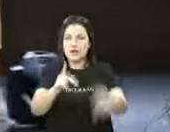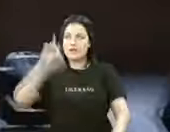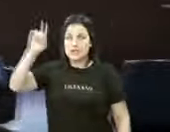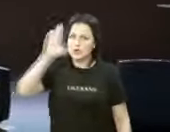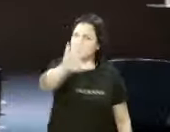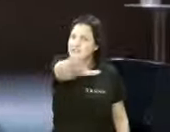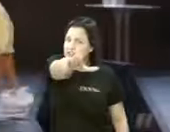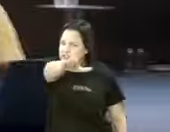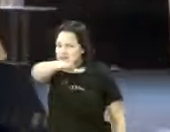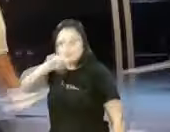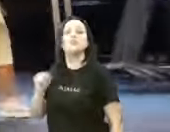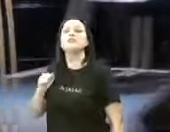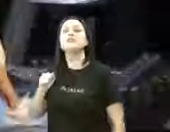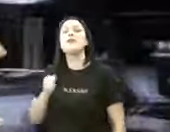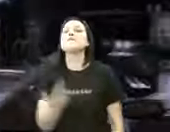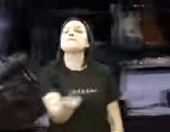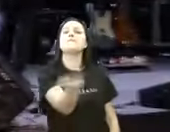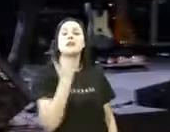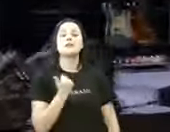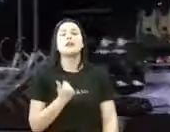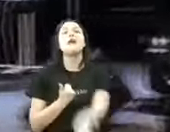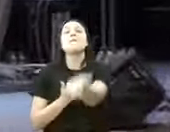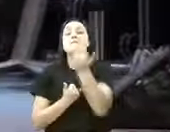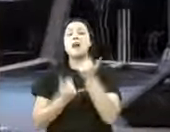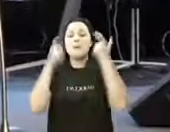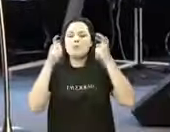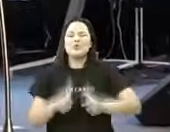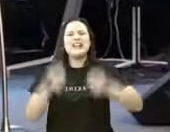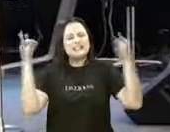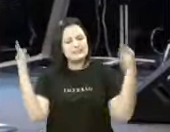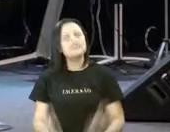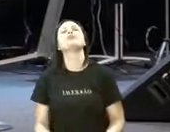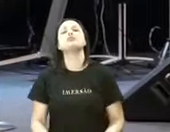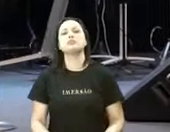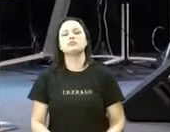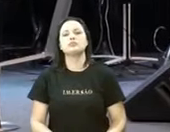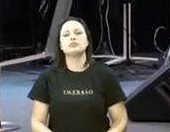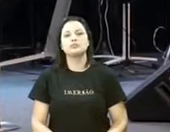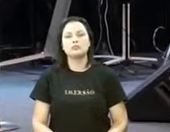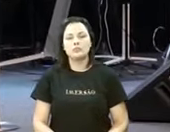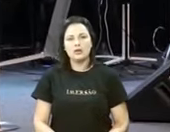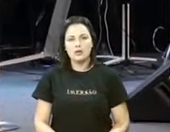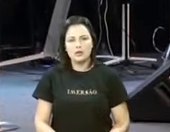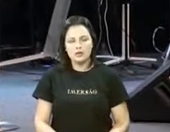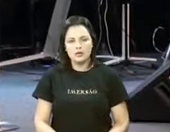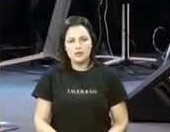pegando pelo braço e está dizendo: vem, vem para o lugar certo. Meu Deus do céu.